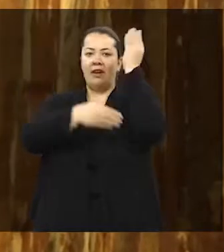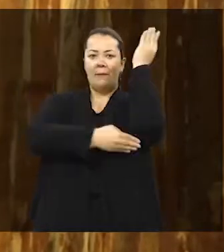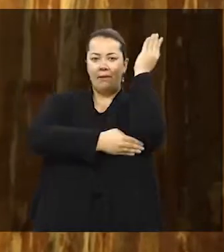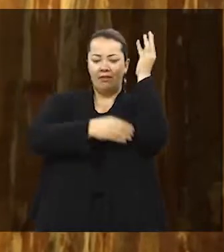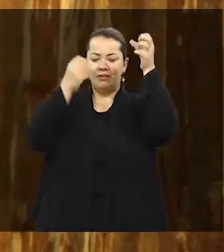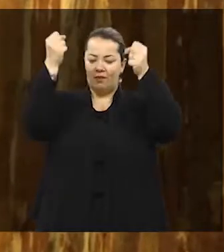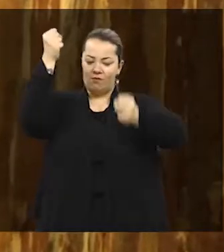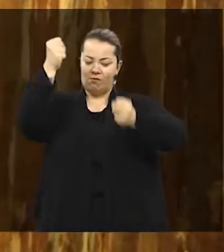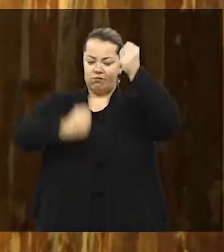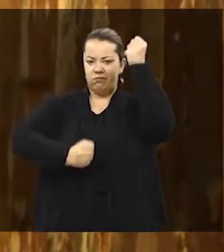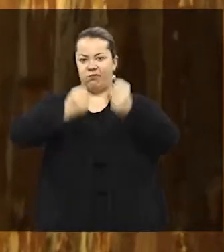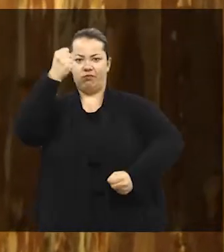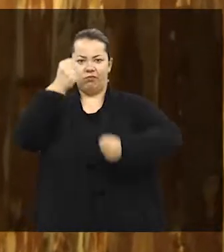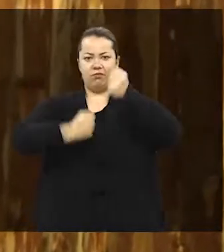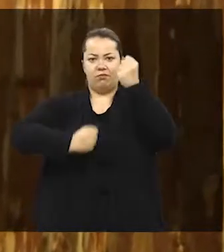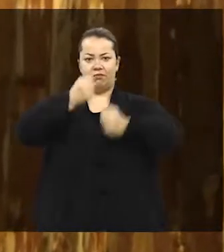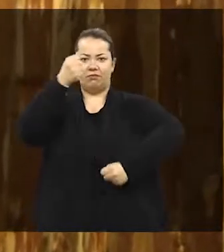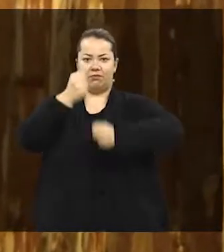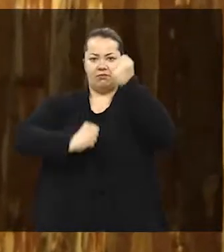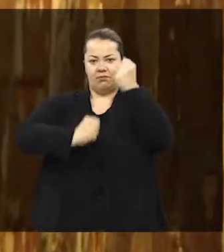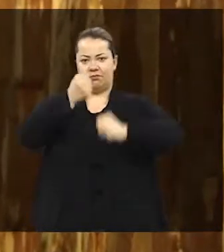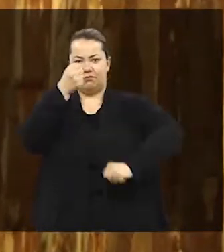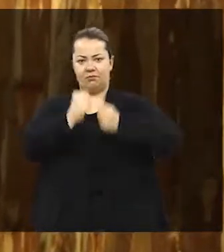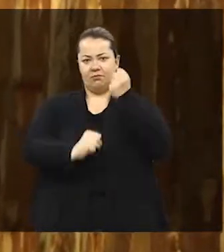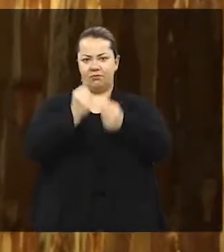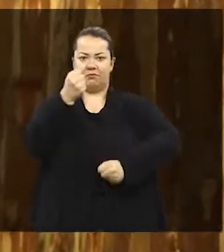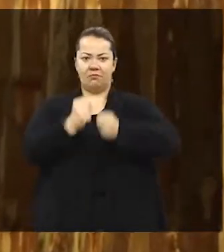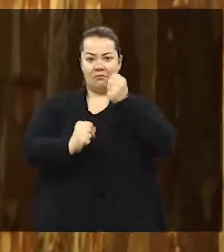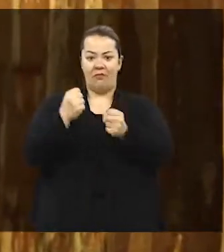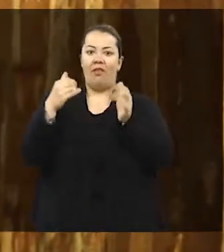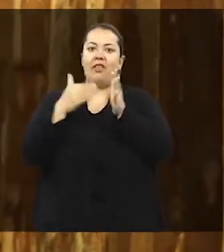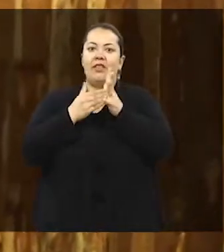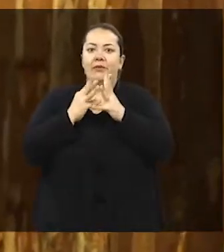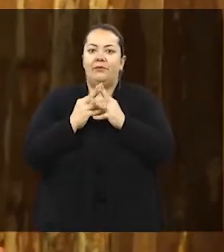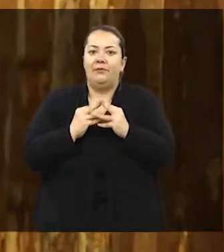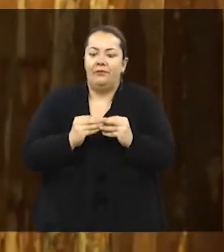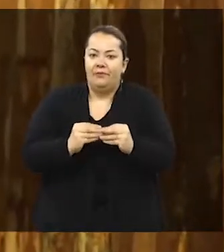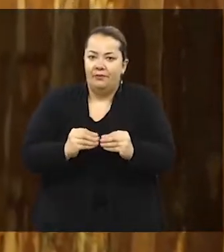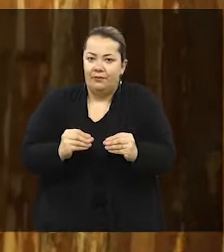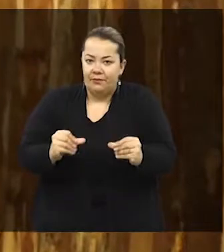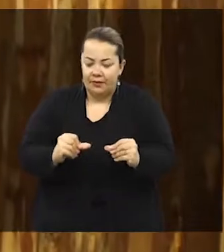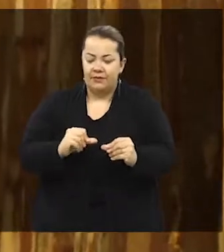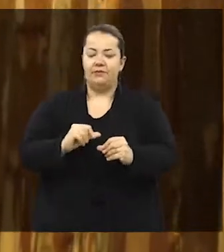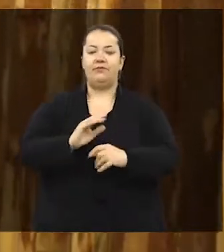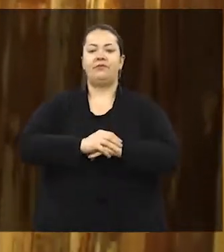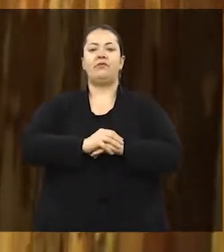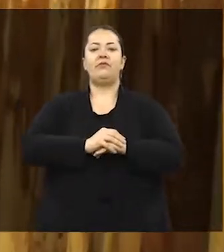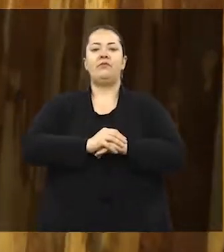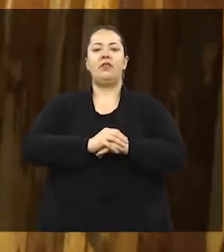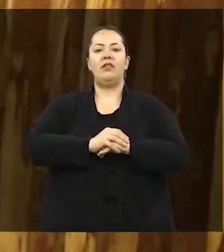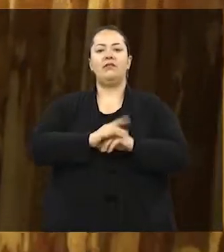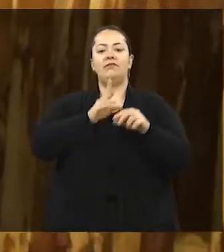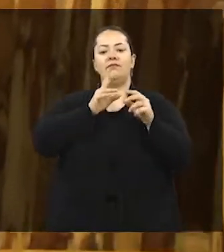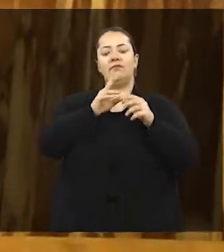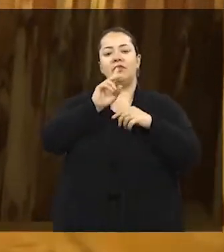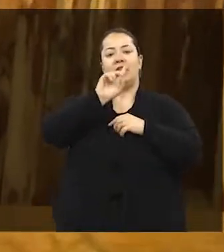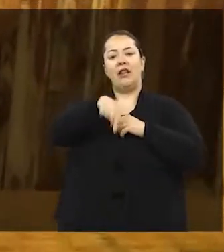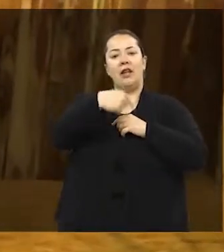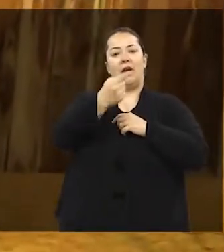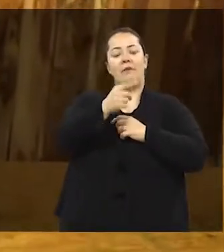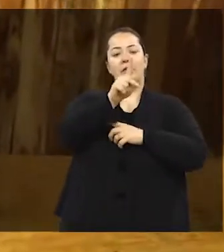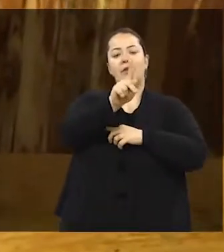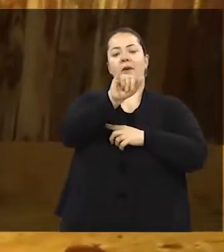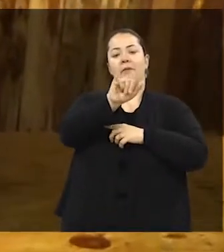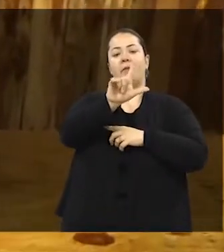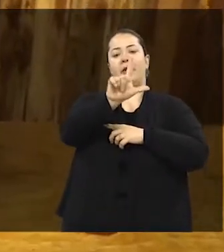eram 2 pedaços de madeira ligados por um tento. As folhas ficavam em um tipo de cancha e eram